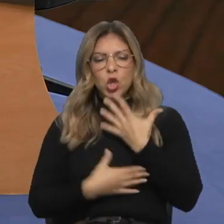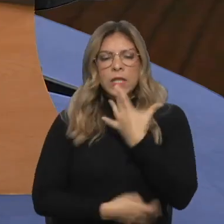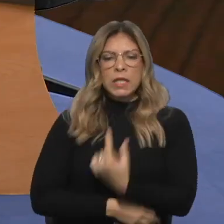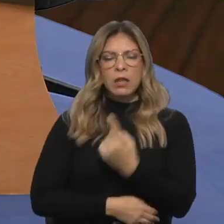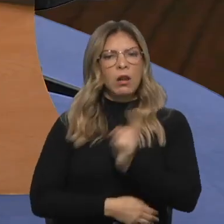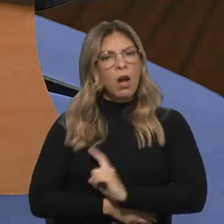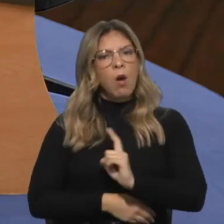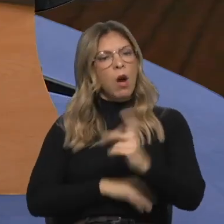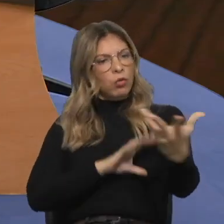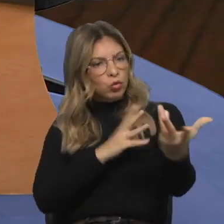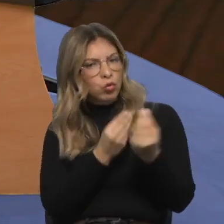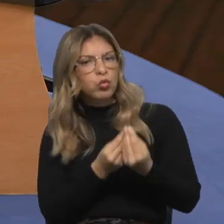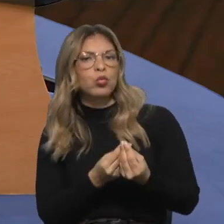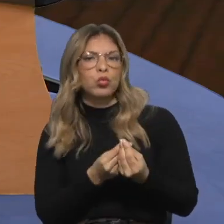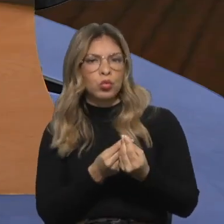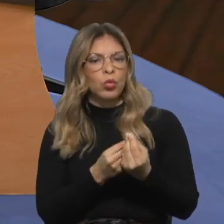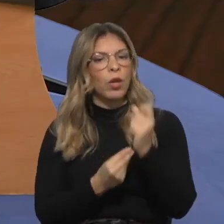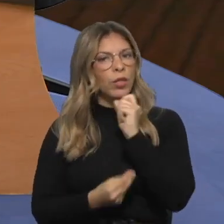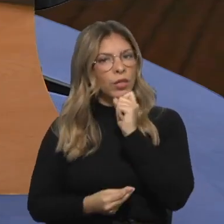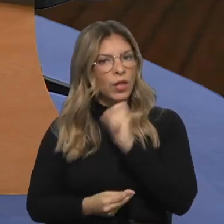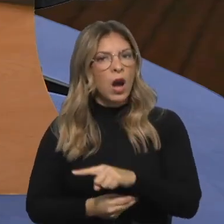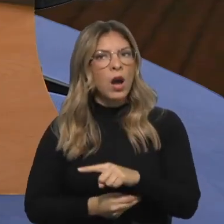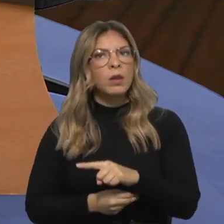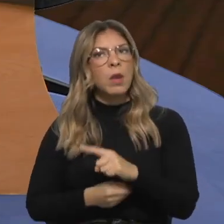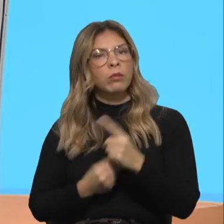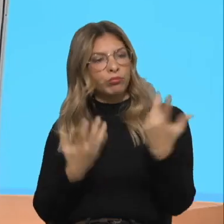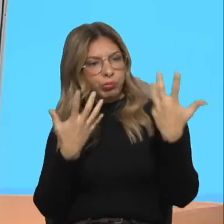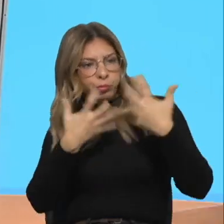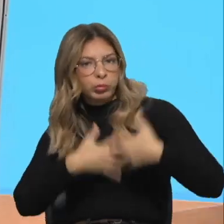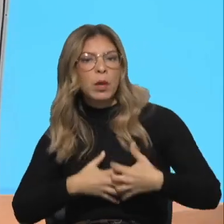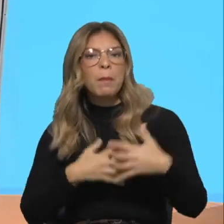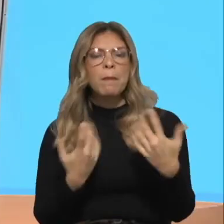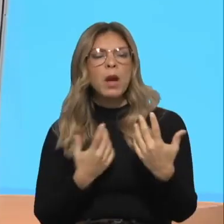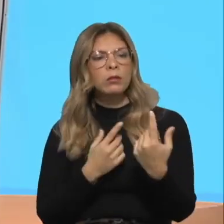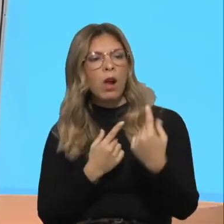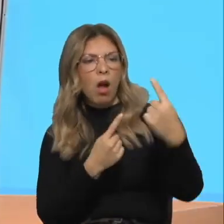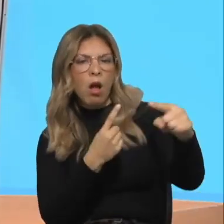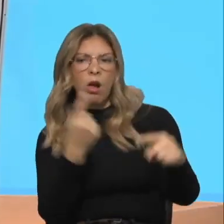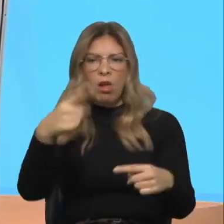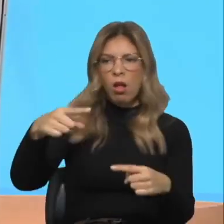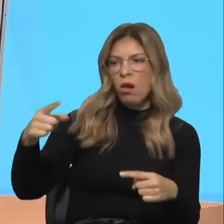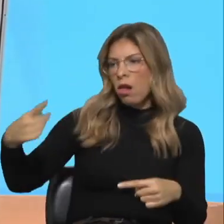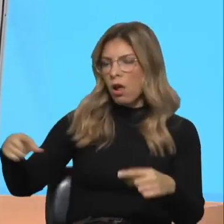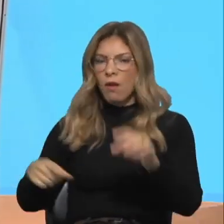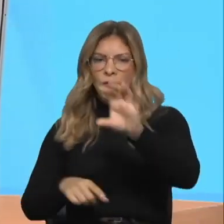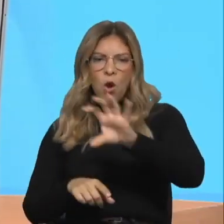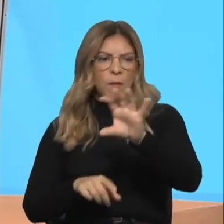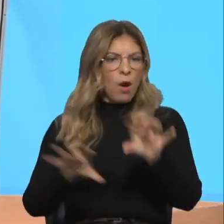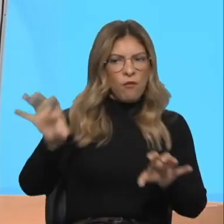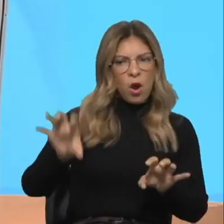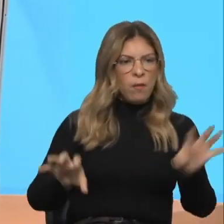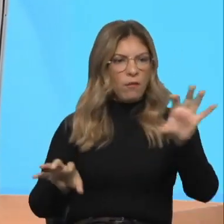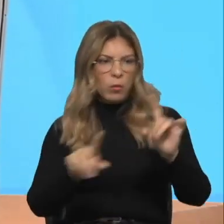serem capazes de também não se fundirem umas nas outras, mas de serem capazes de encontrar modos e formas de